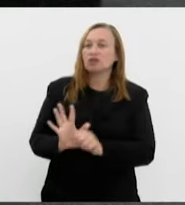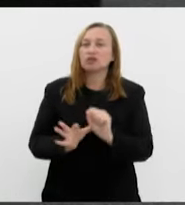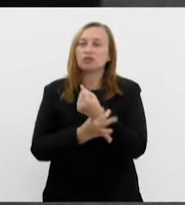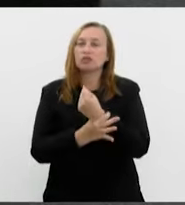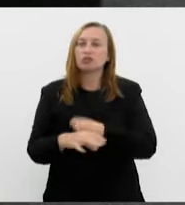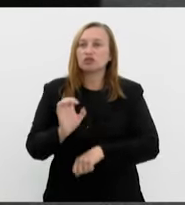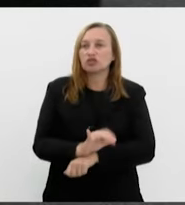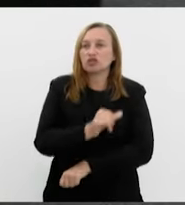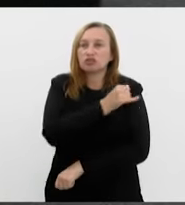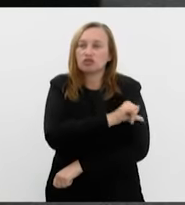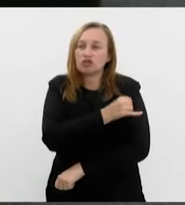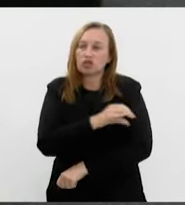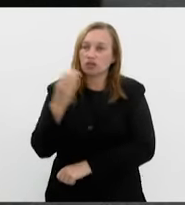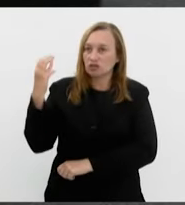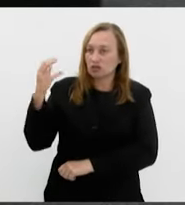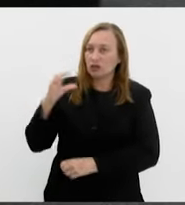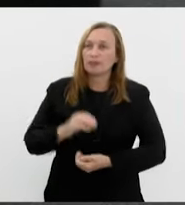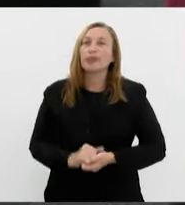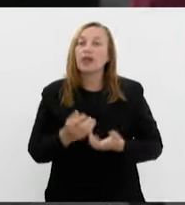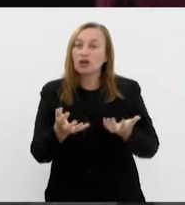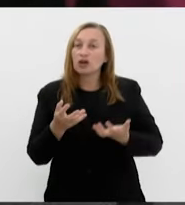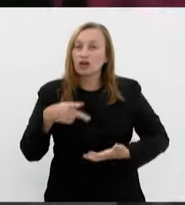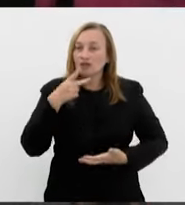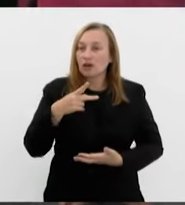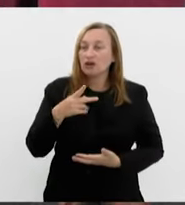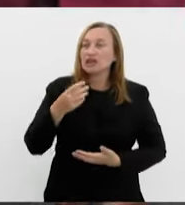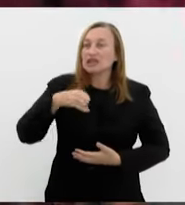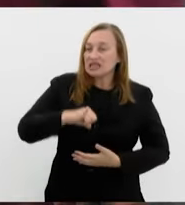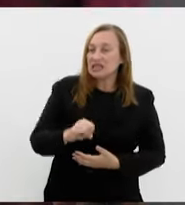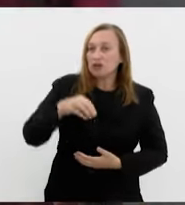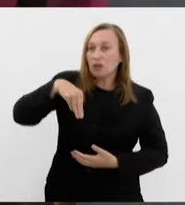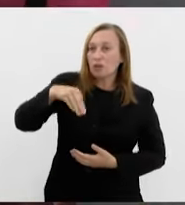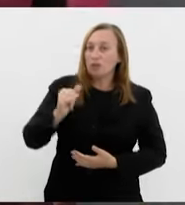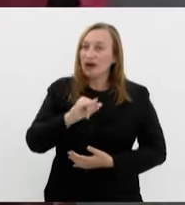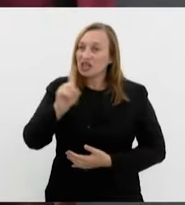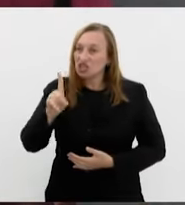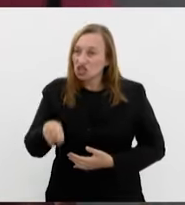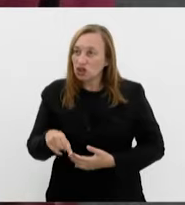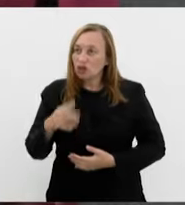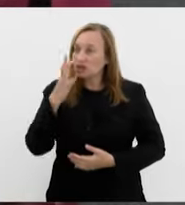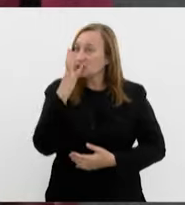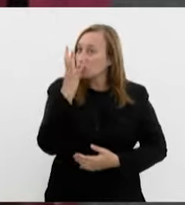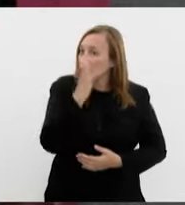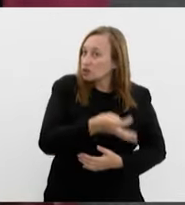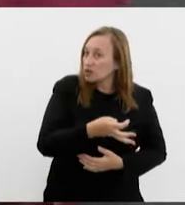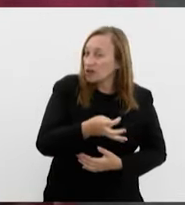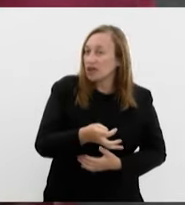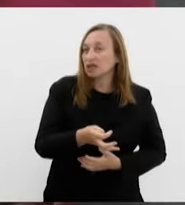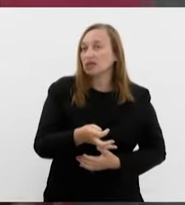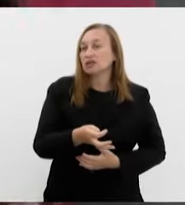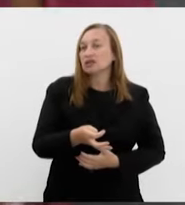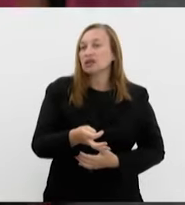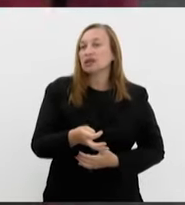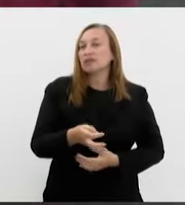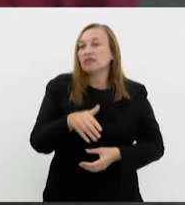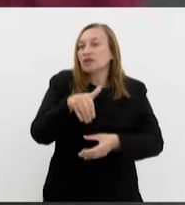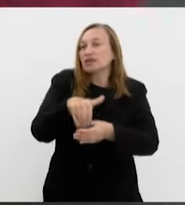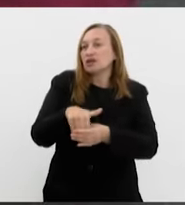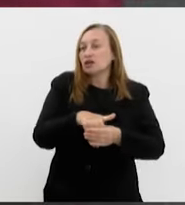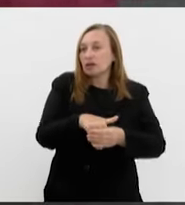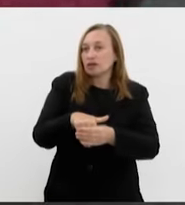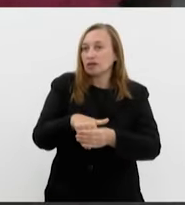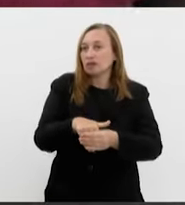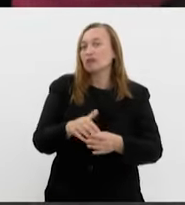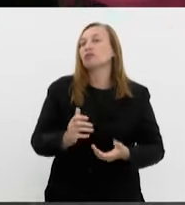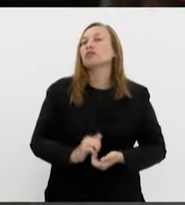Niterói e do Estado do Rio de Janeiro. E eu quero dizer o seguinte, se o Major Clímaco está sendo ameaçado para fazer campanha de